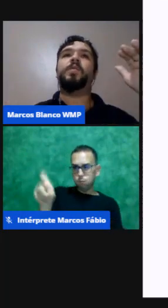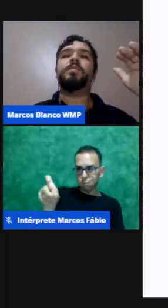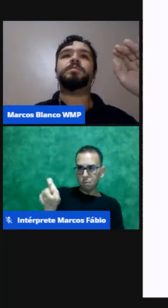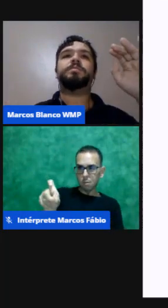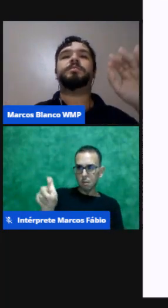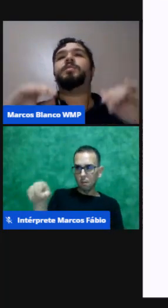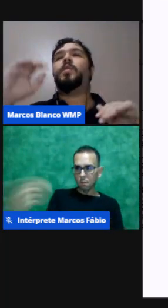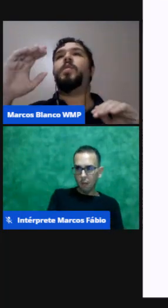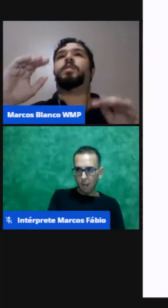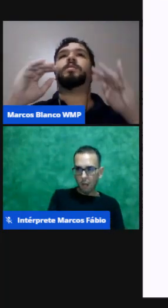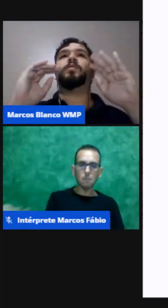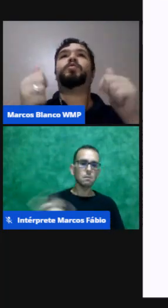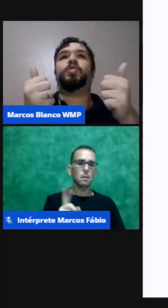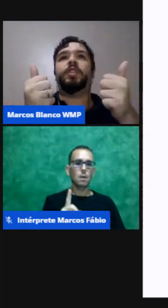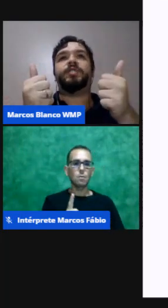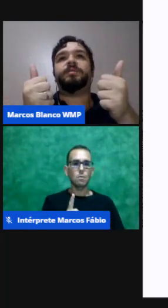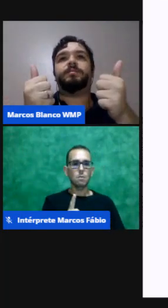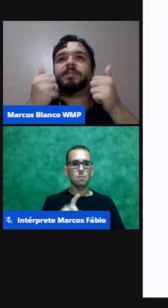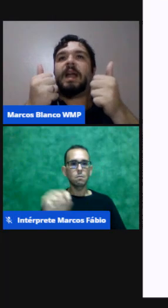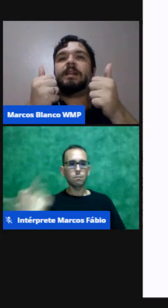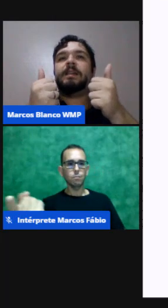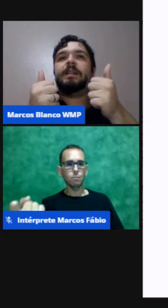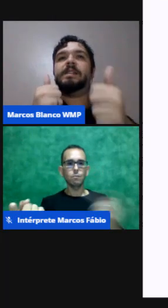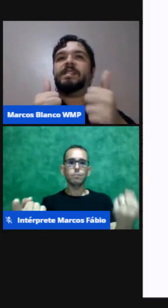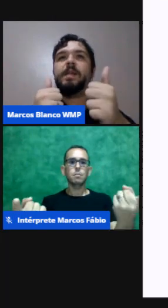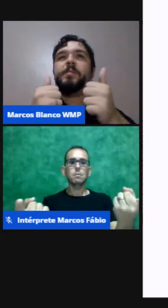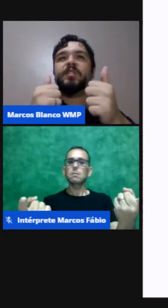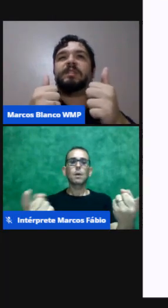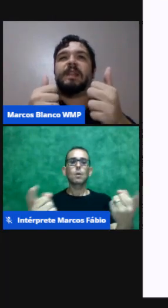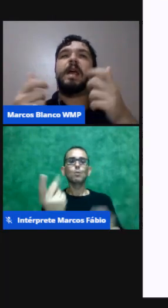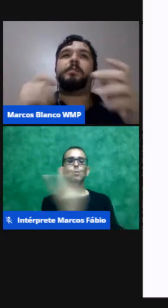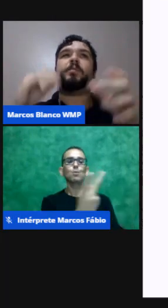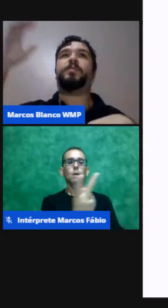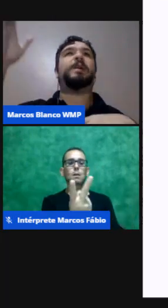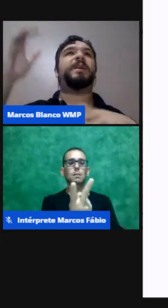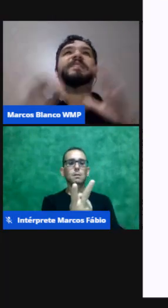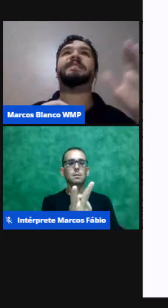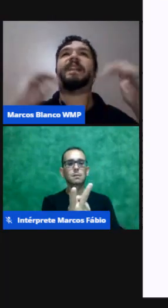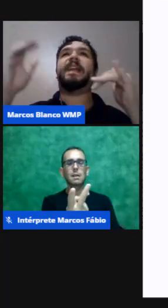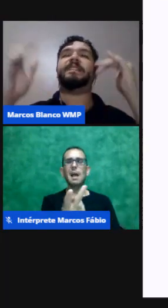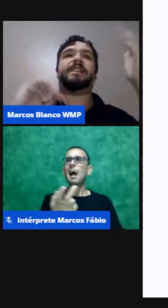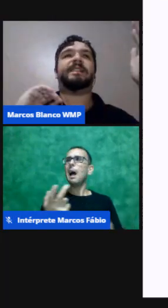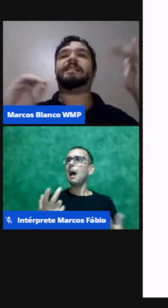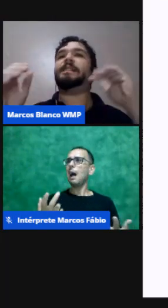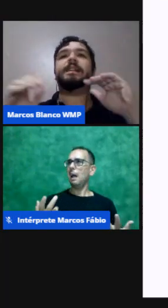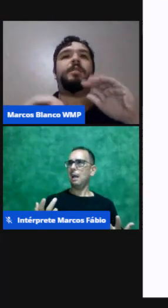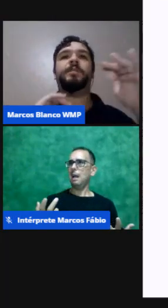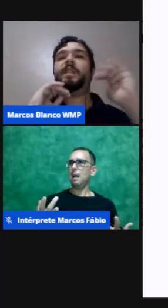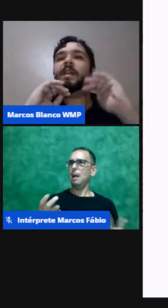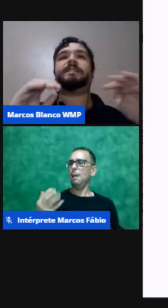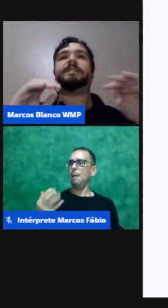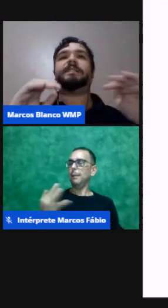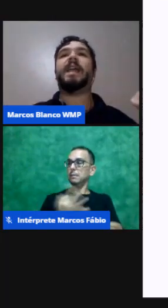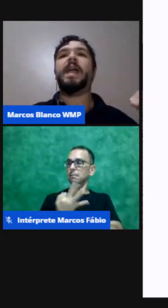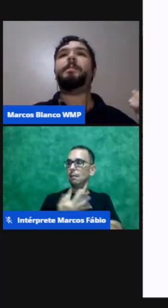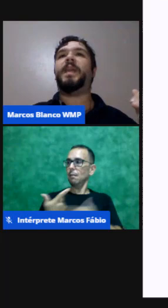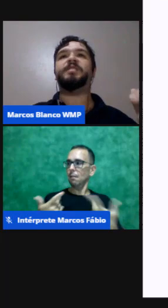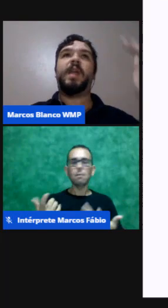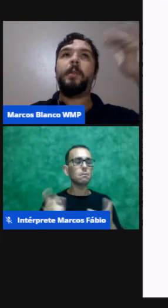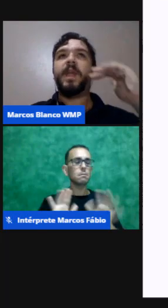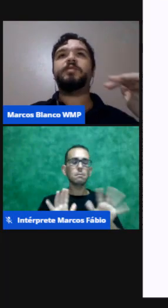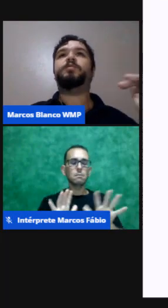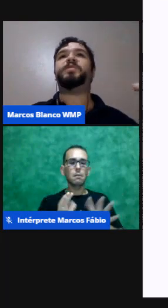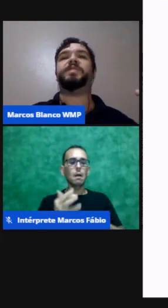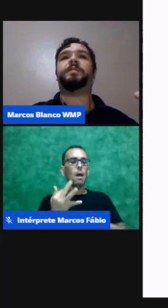cai? Um ou outro, os dois, tá? E se o pessoal disser, é mais resistente a inseticida, não. A resistência